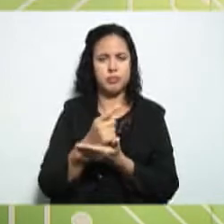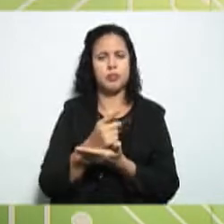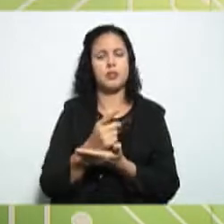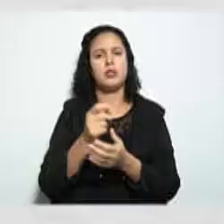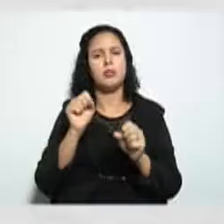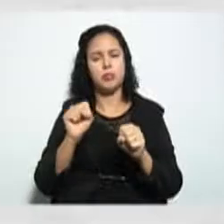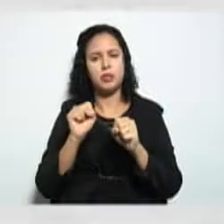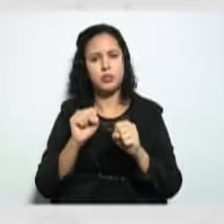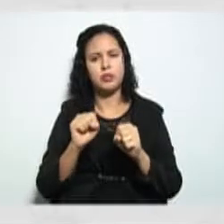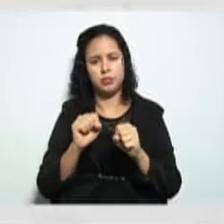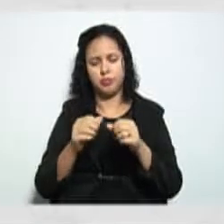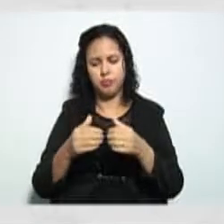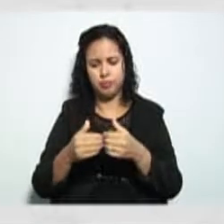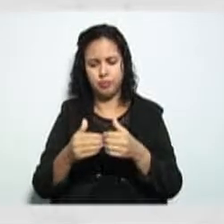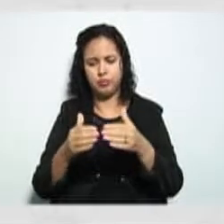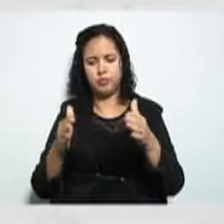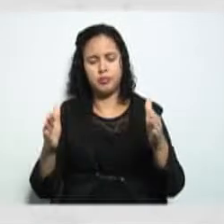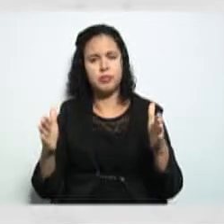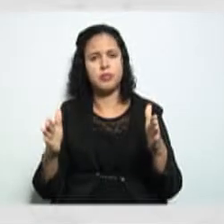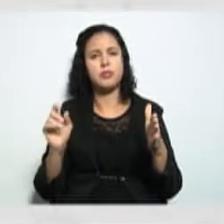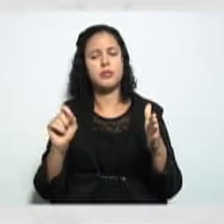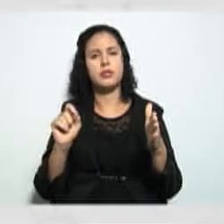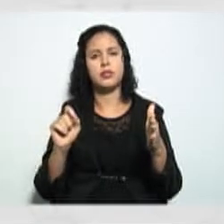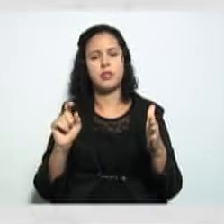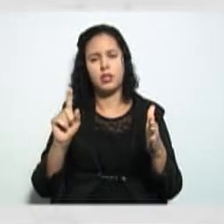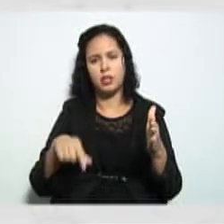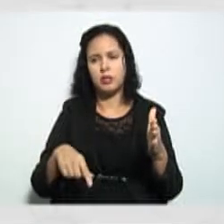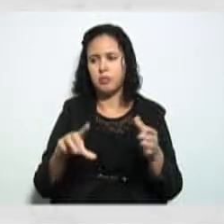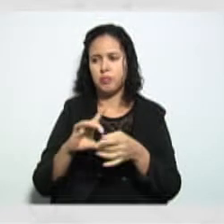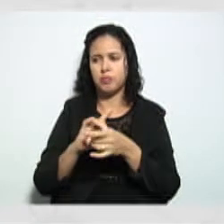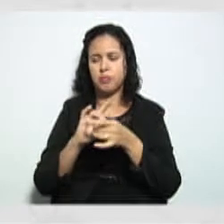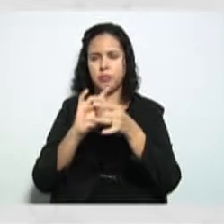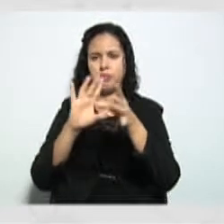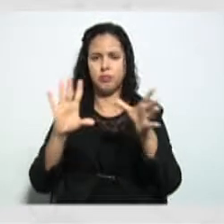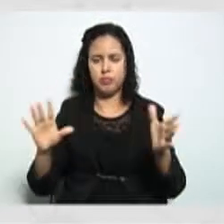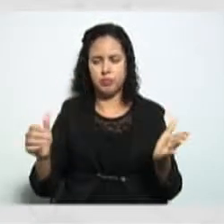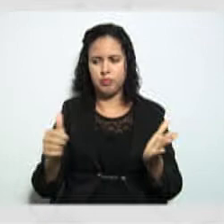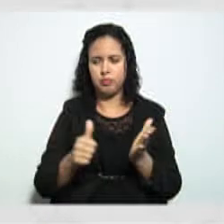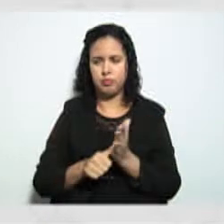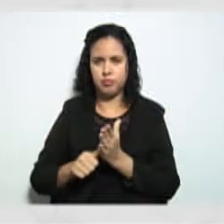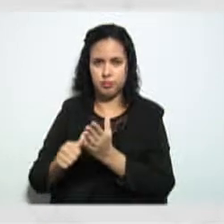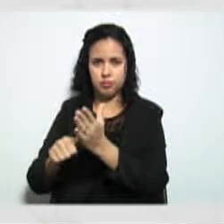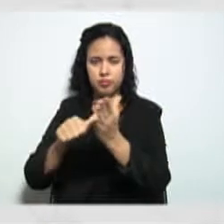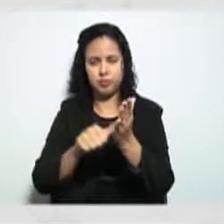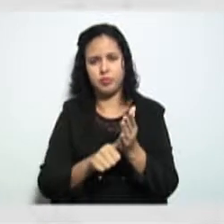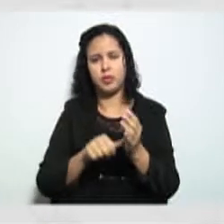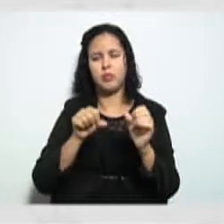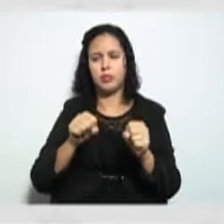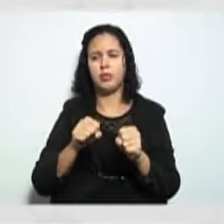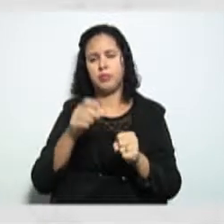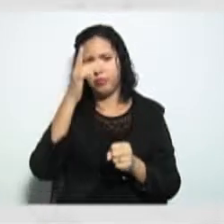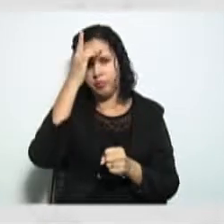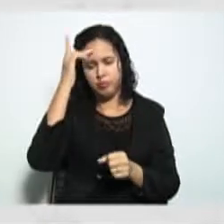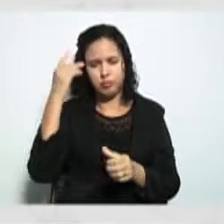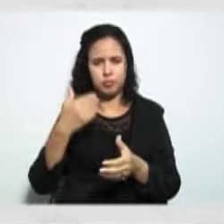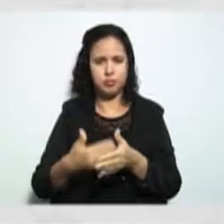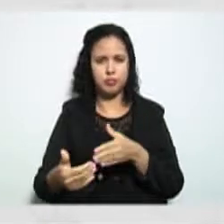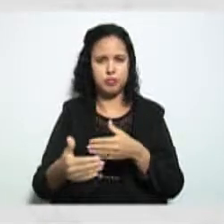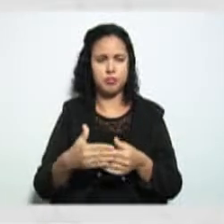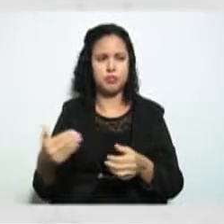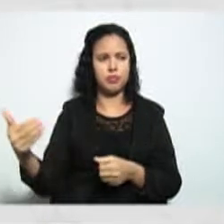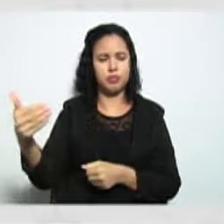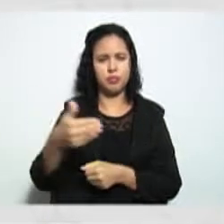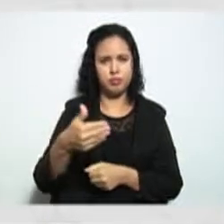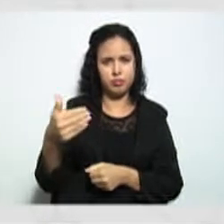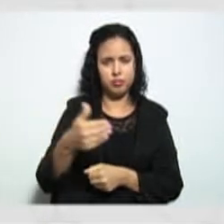natureza aberta. Elas são abertas quando elas têm livre adesão. São populares, admitem qualquer pessoa com o mesmo interesse